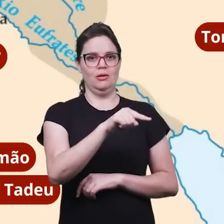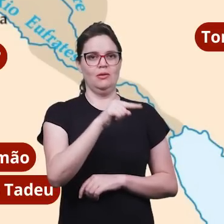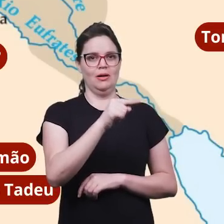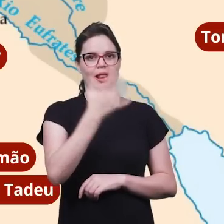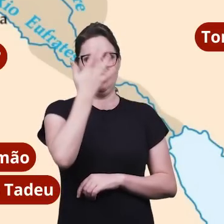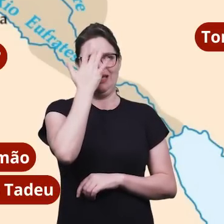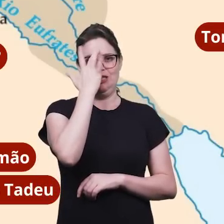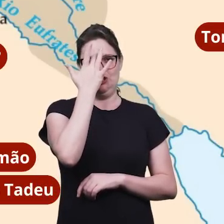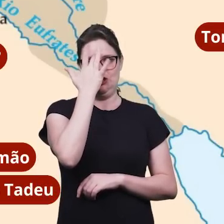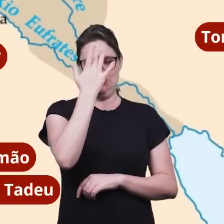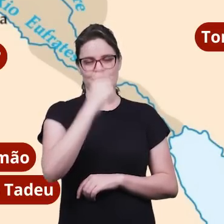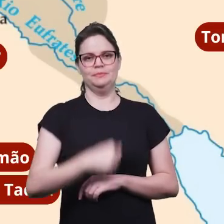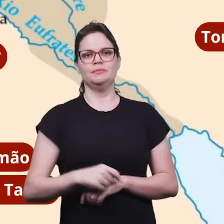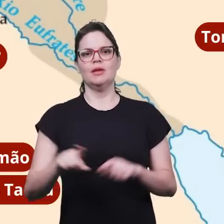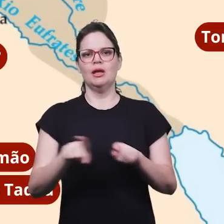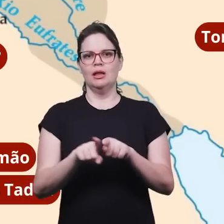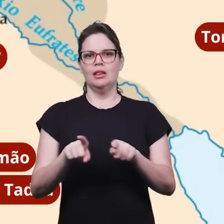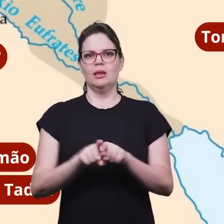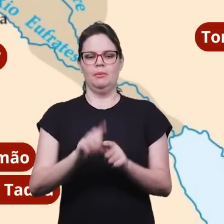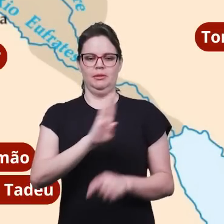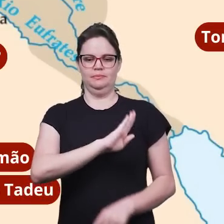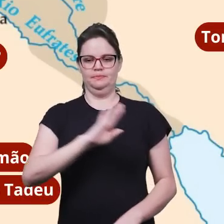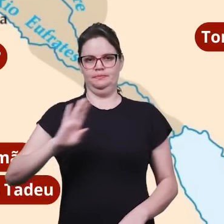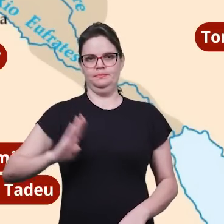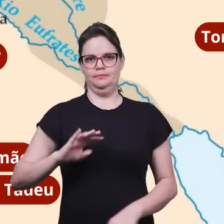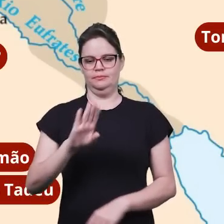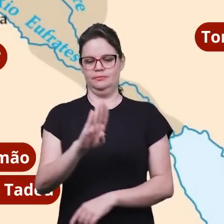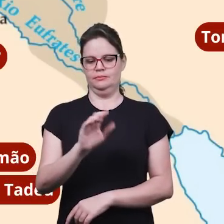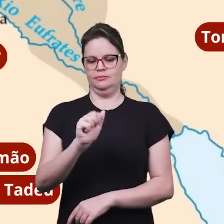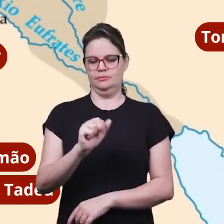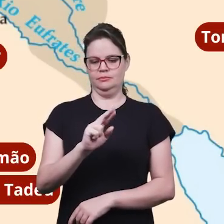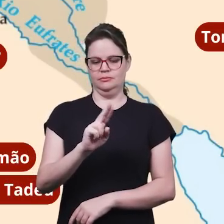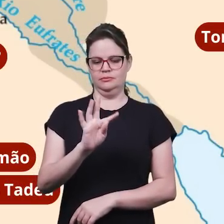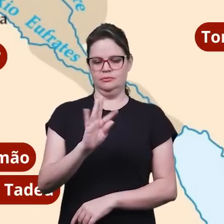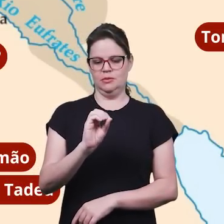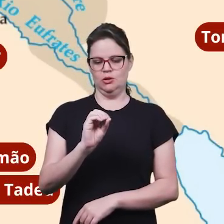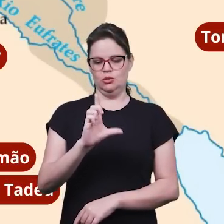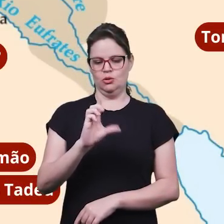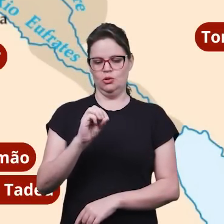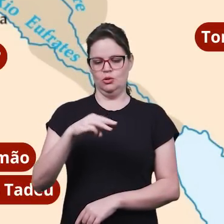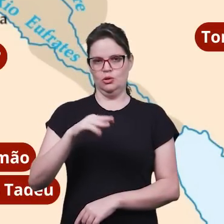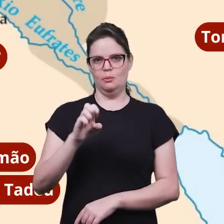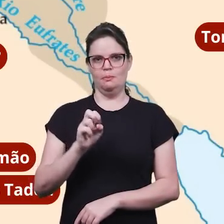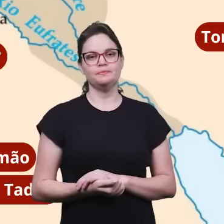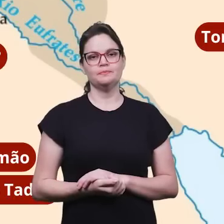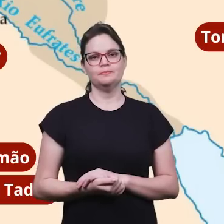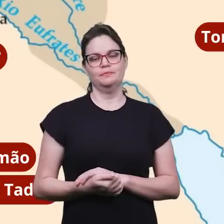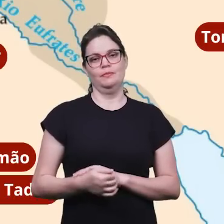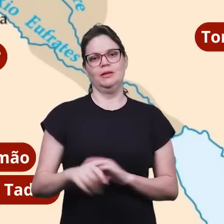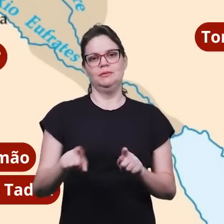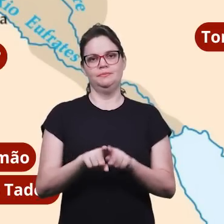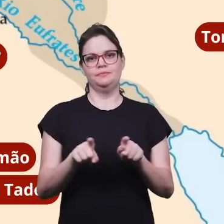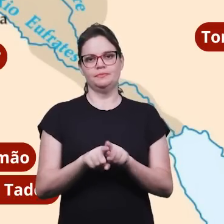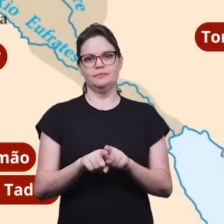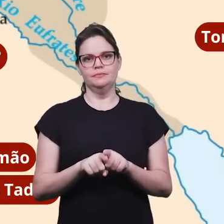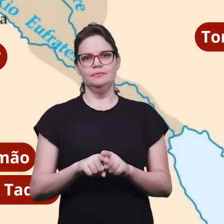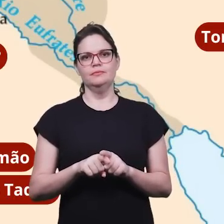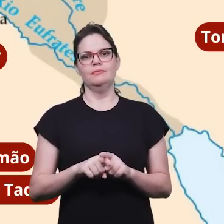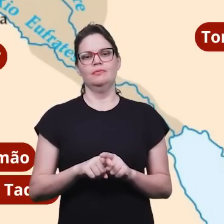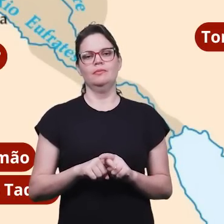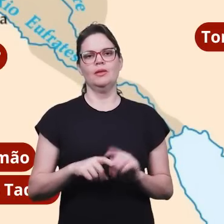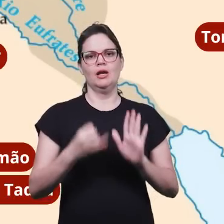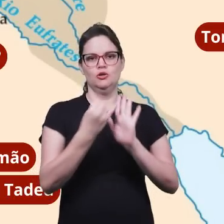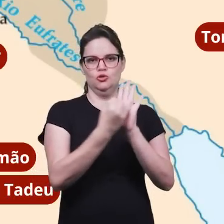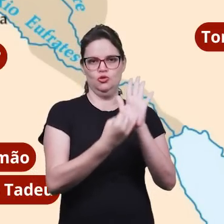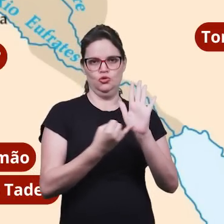Índia. Nós já falamos aqui do Bartolomeu. Bartolomeu morreu na Armênia. Simão e